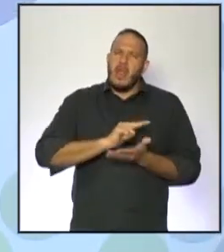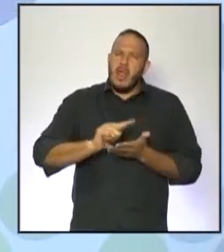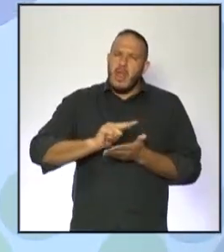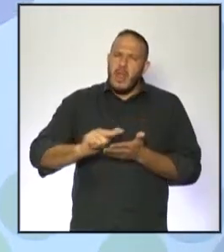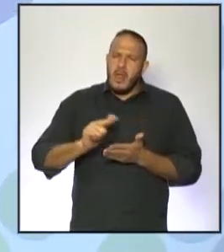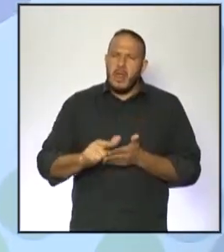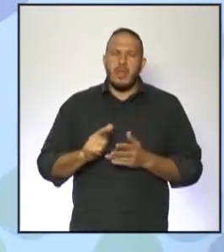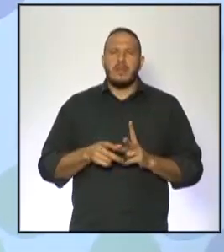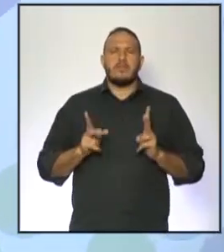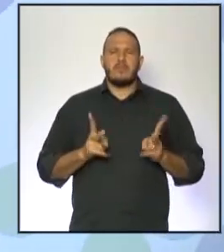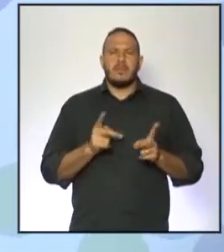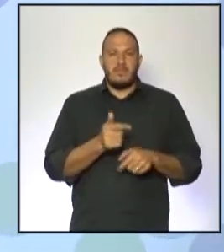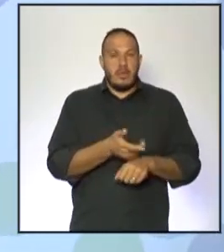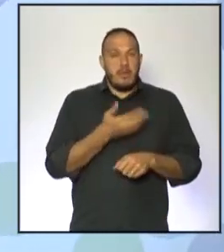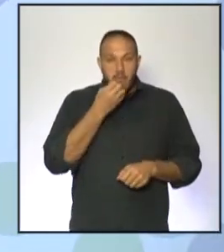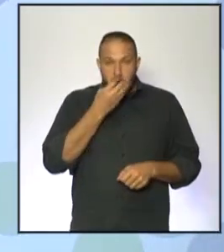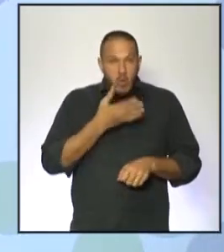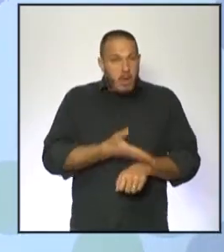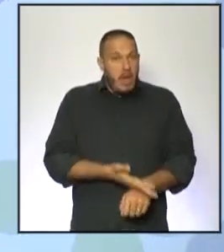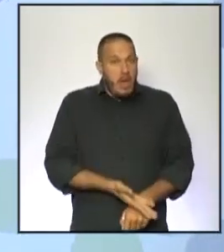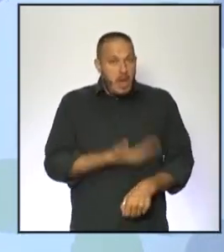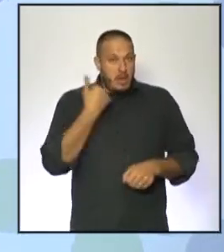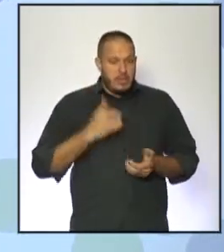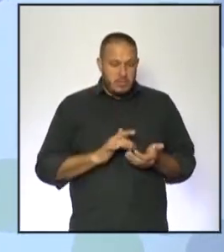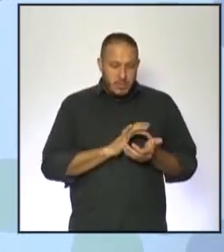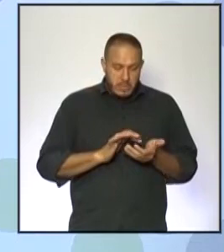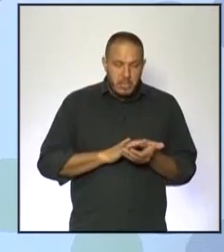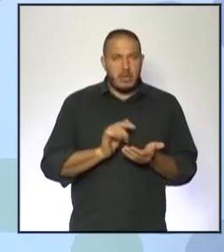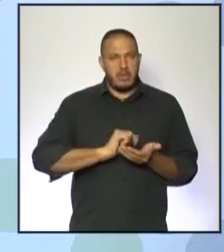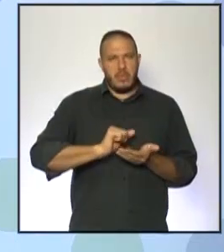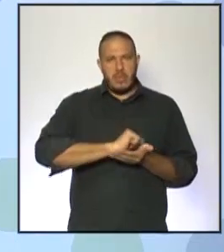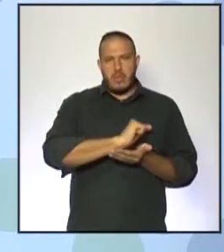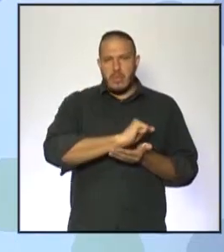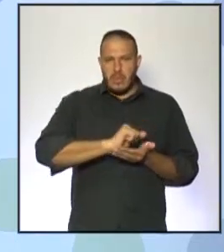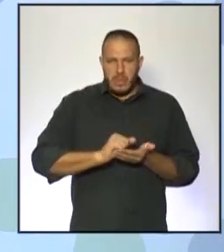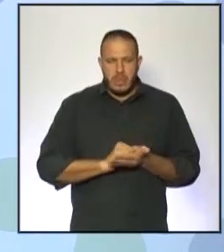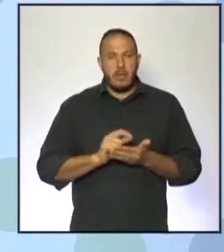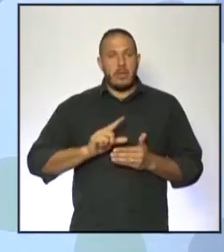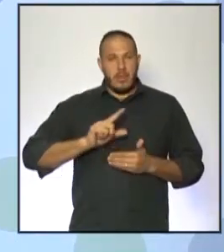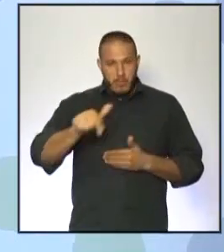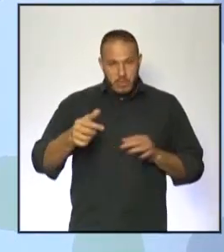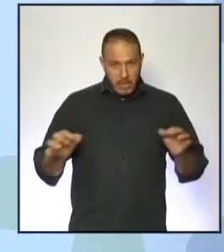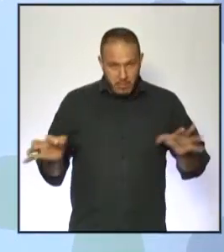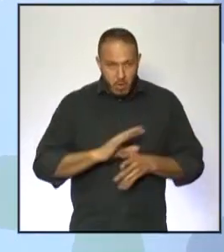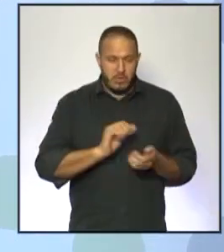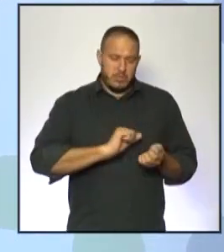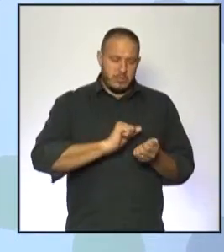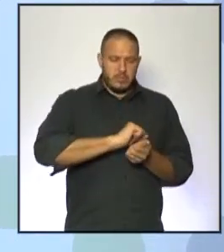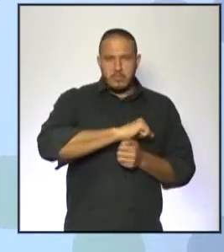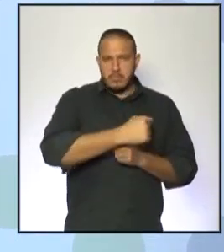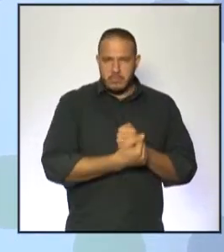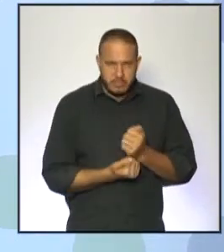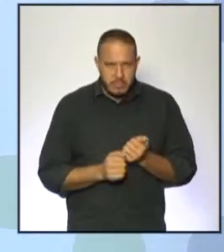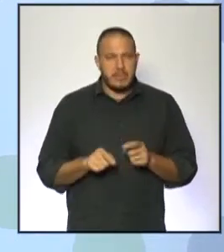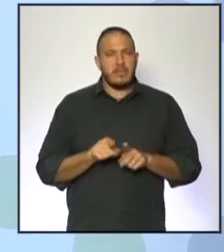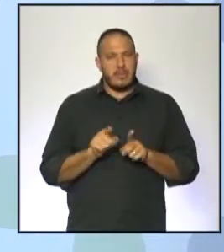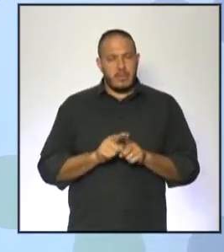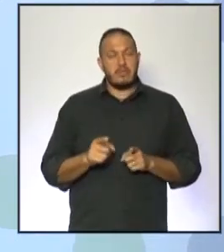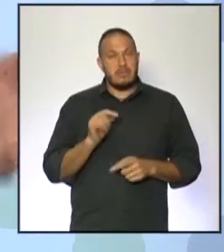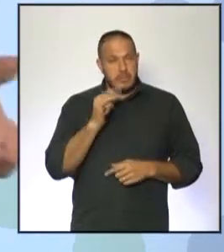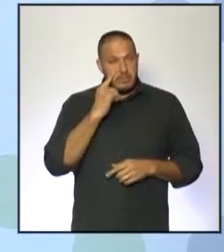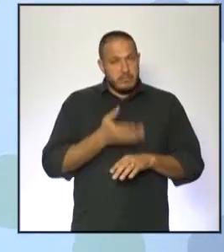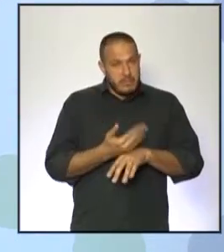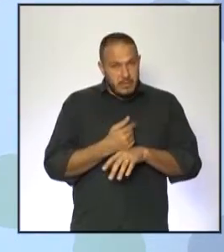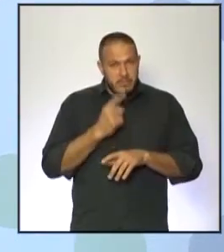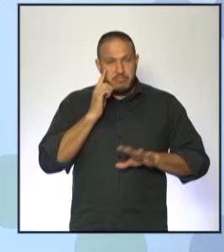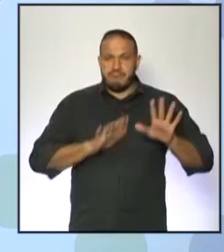ação antes de começar a mexer nesses equipamentos e também após. Se fizermos a nossa parte, logo podemos